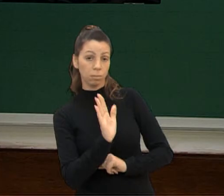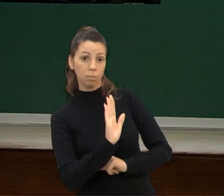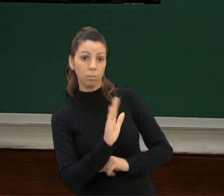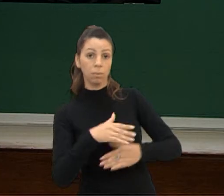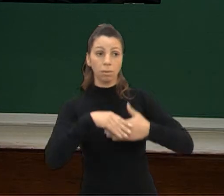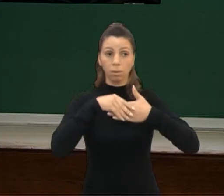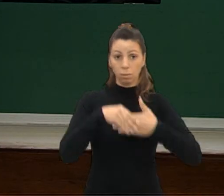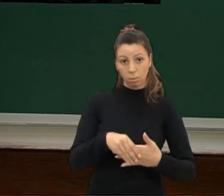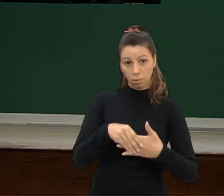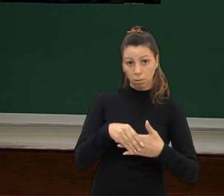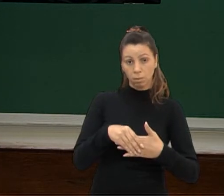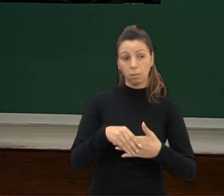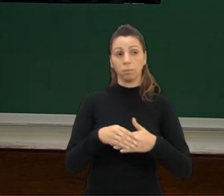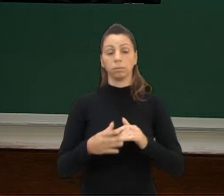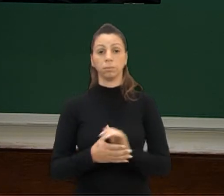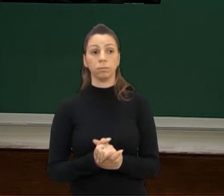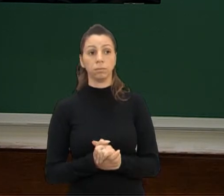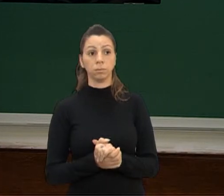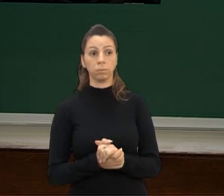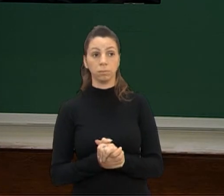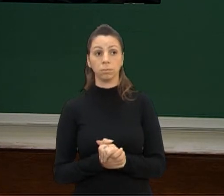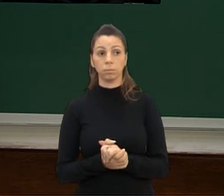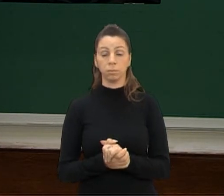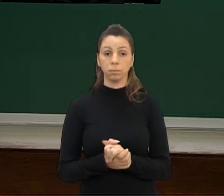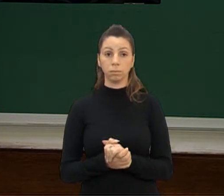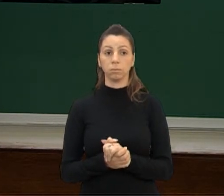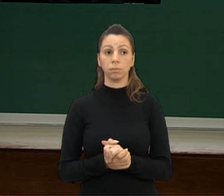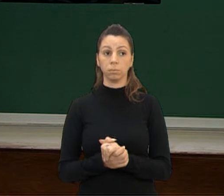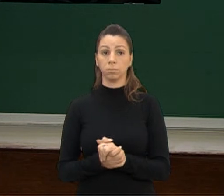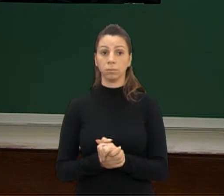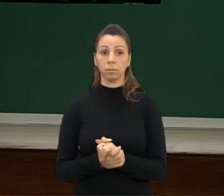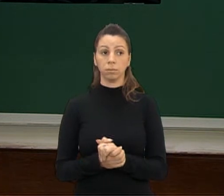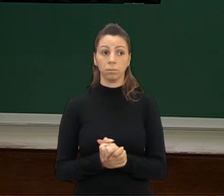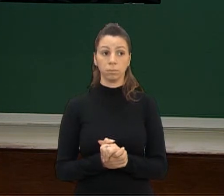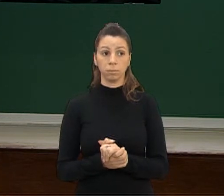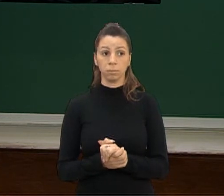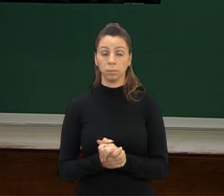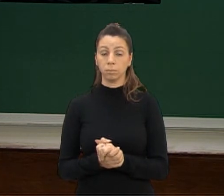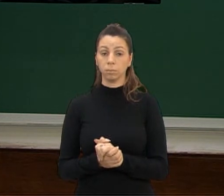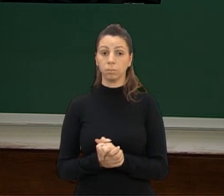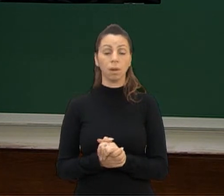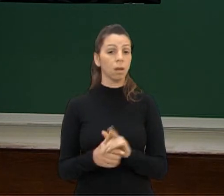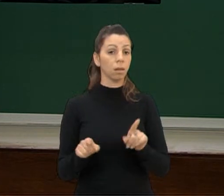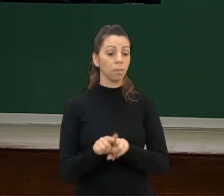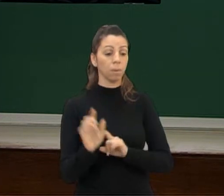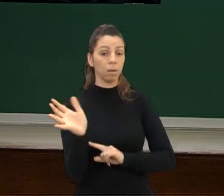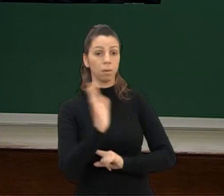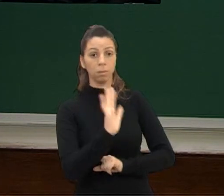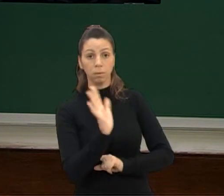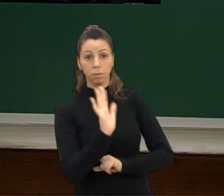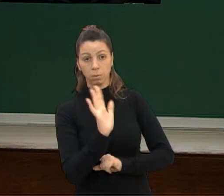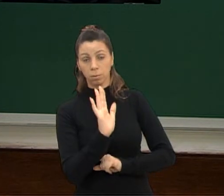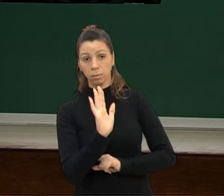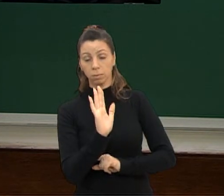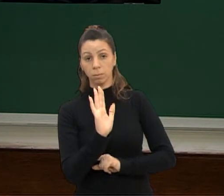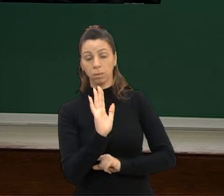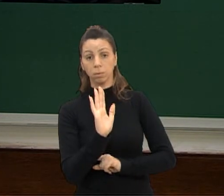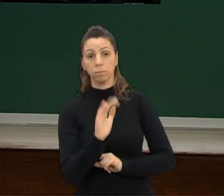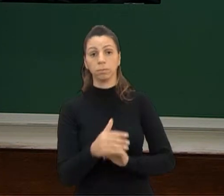né? Para dizer Hola, que tal? Mira a interrogativa aqui. E para despedir-se, nós decimos